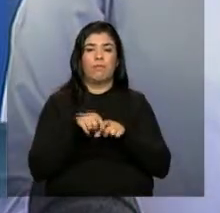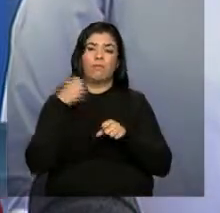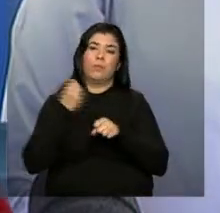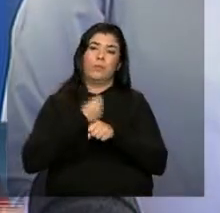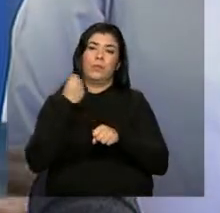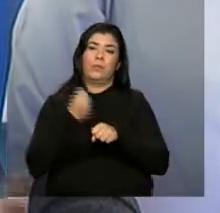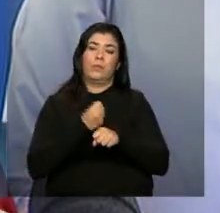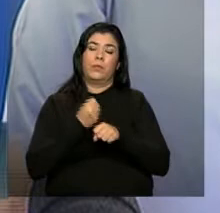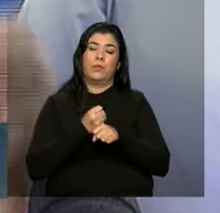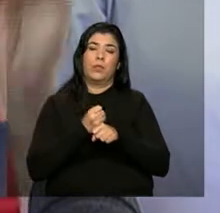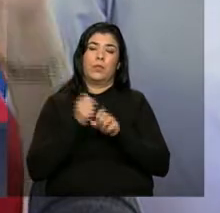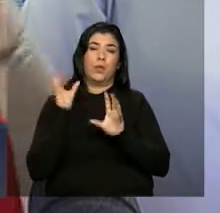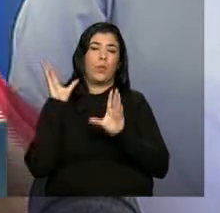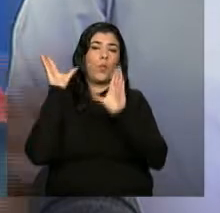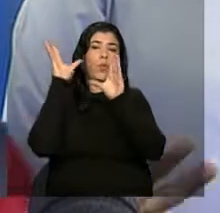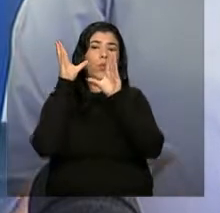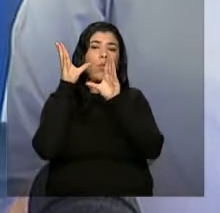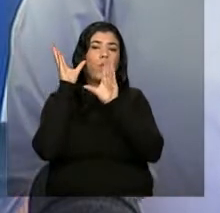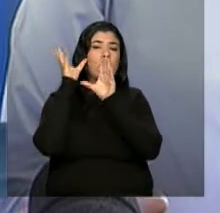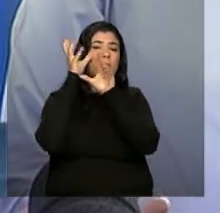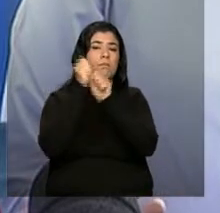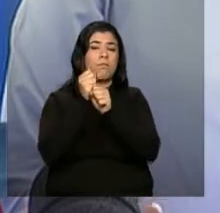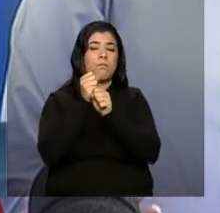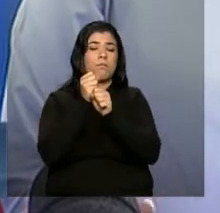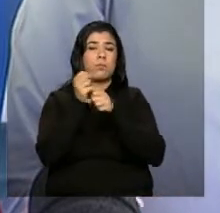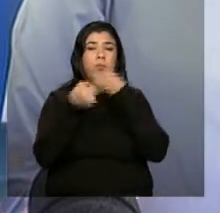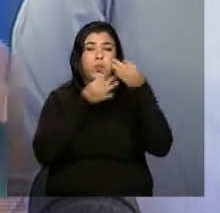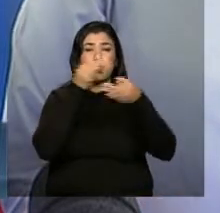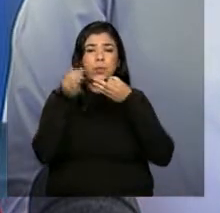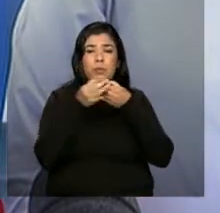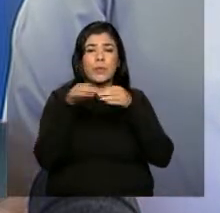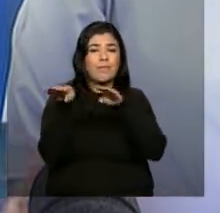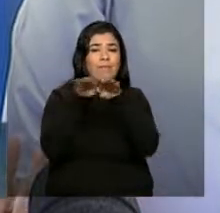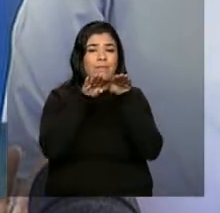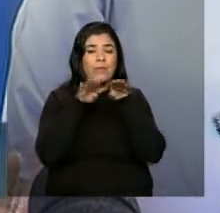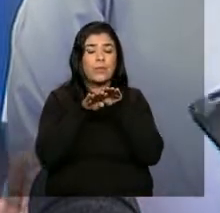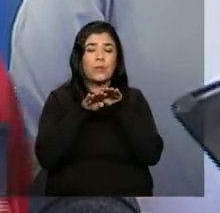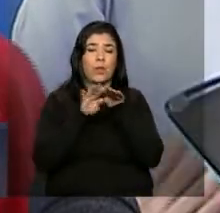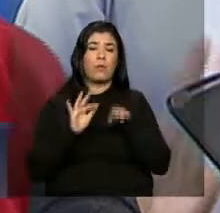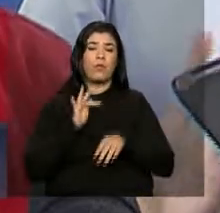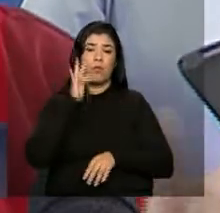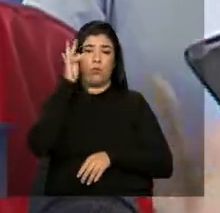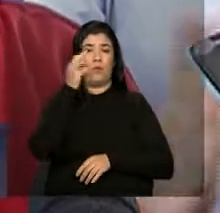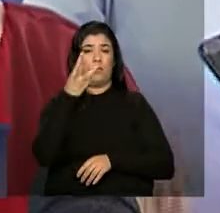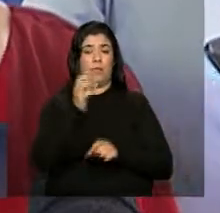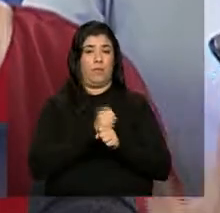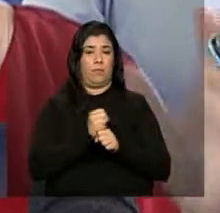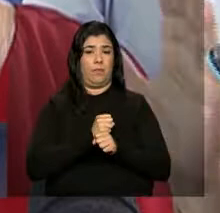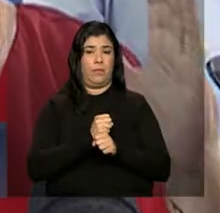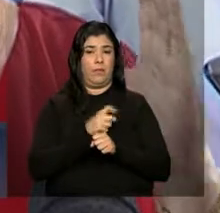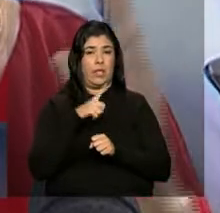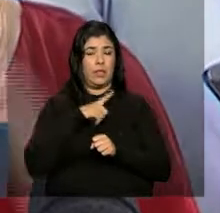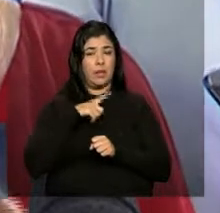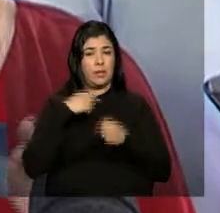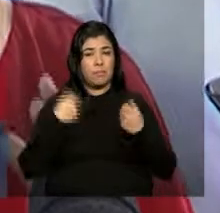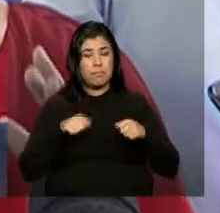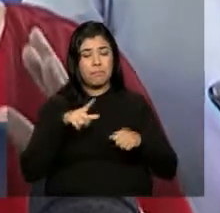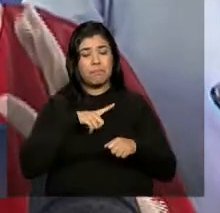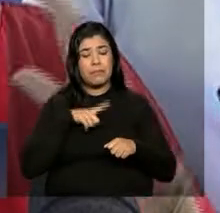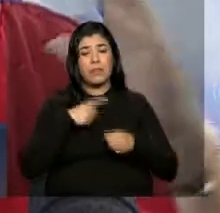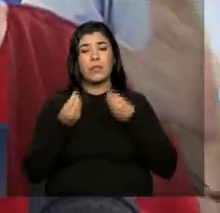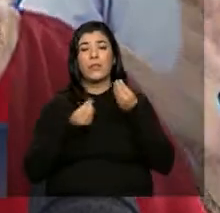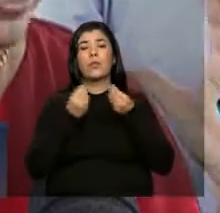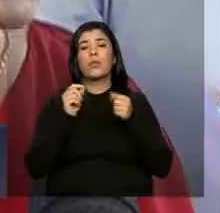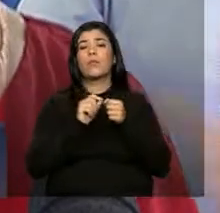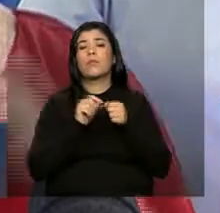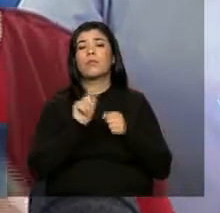um consenso em torno desses 3 anos futuros, né? Incluindo avaliações, como é que vai